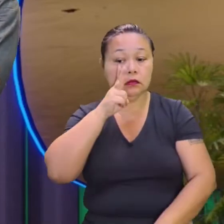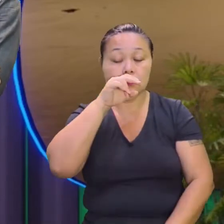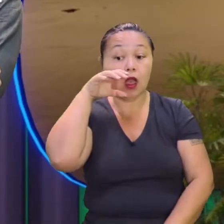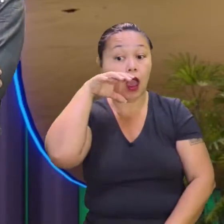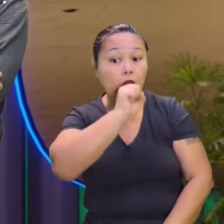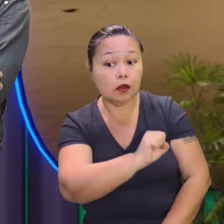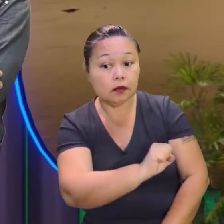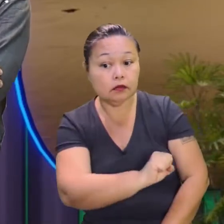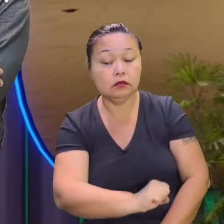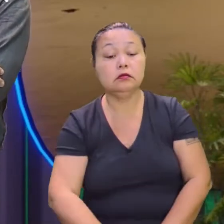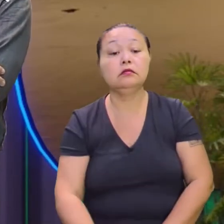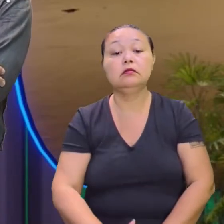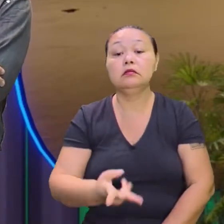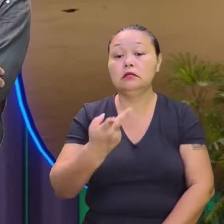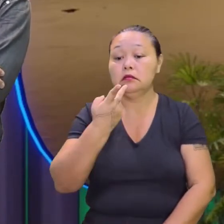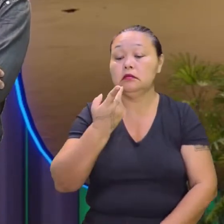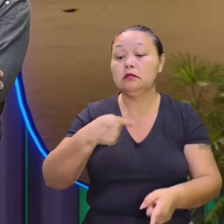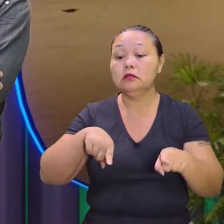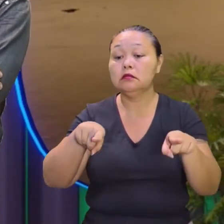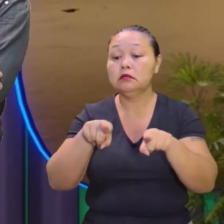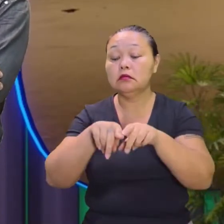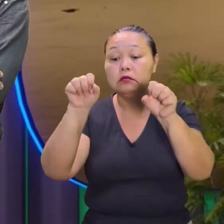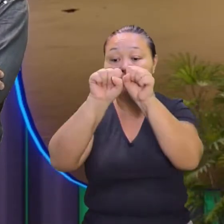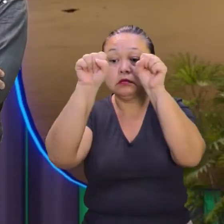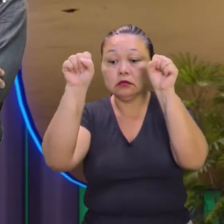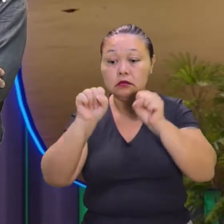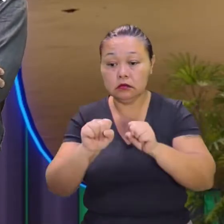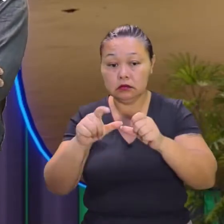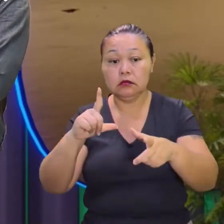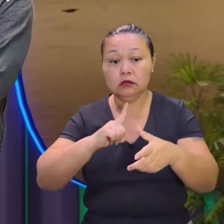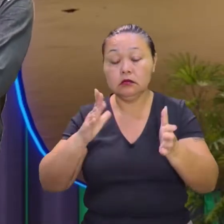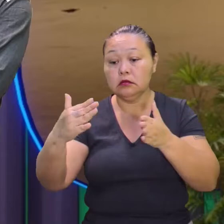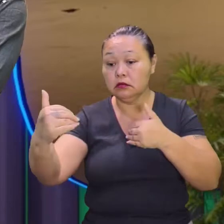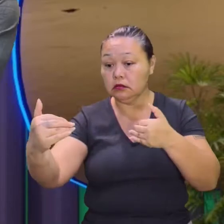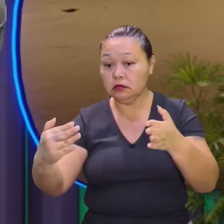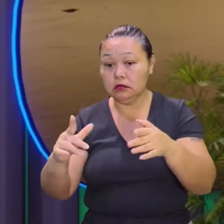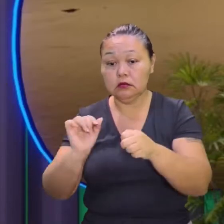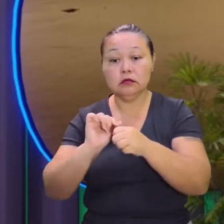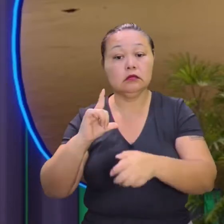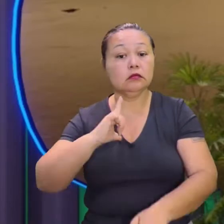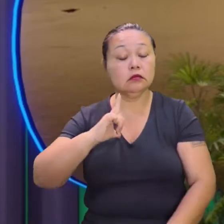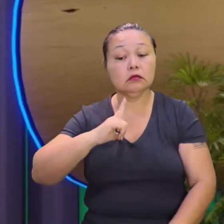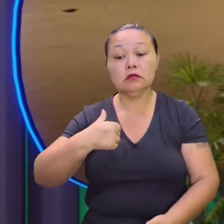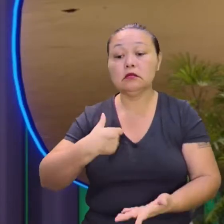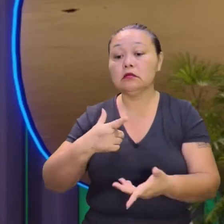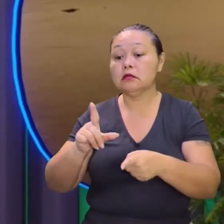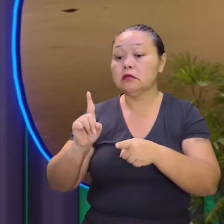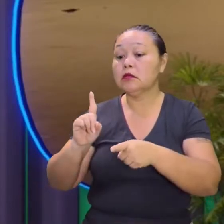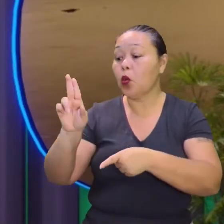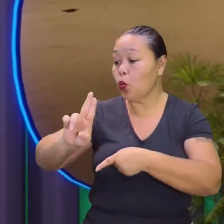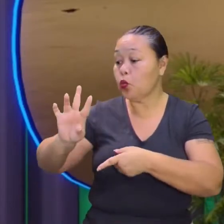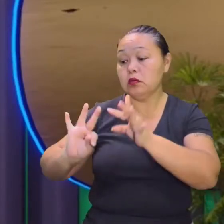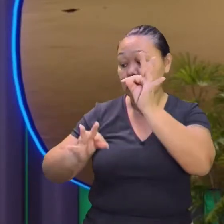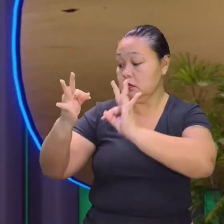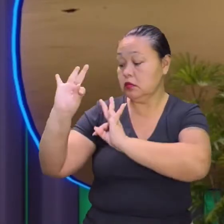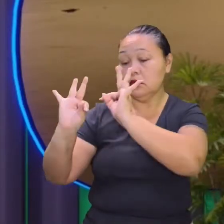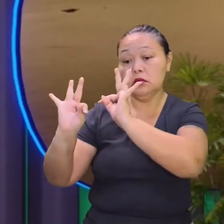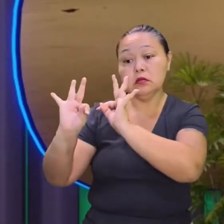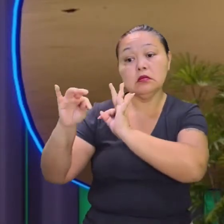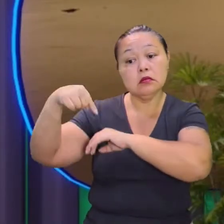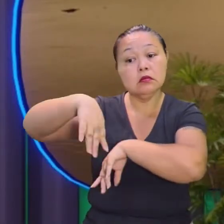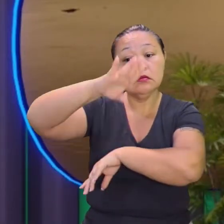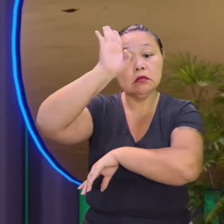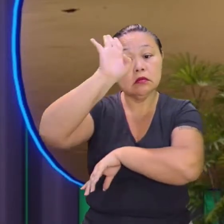intenso. Outra coisa, quando a gente fala desse sistema intensivo, que é em menor área, que tem um emprego de tecnologia,